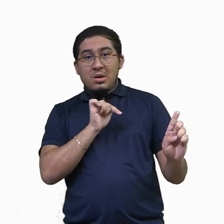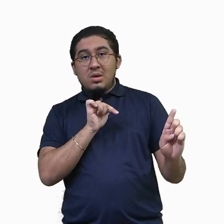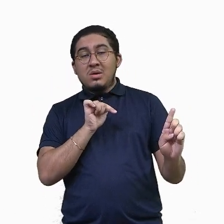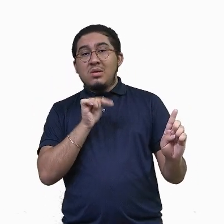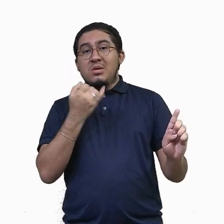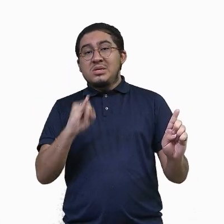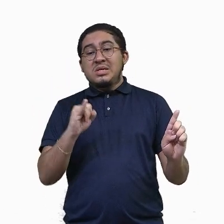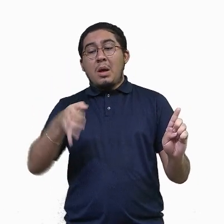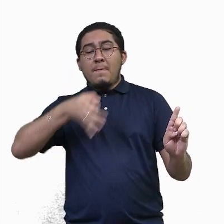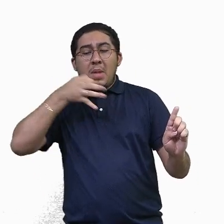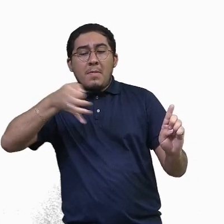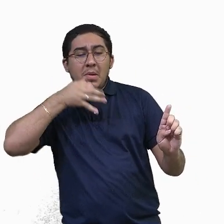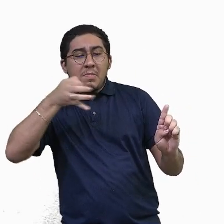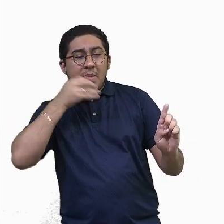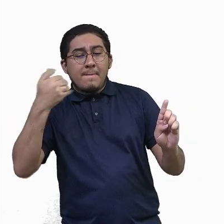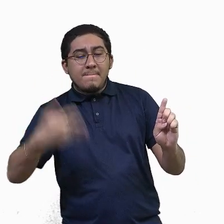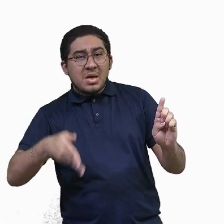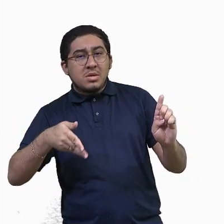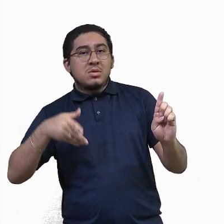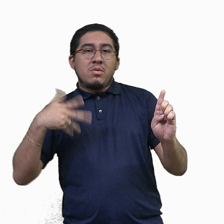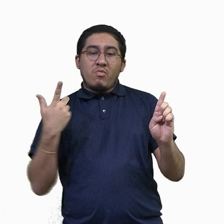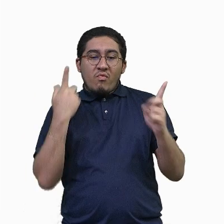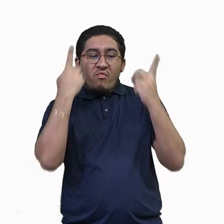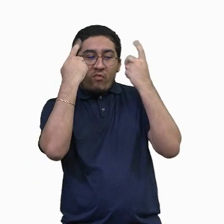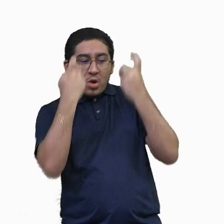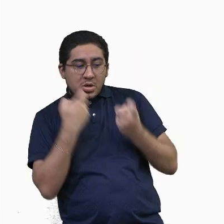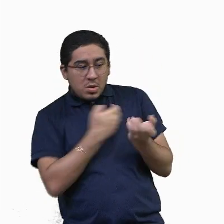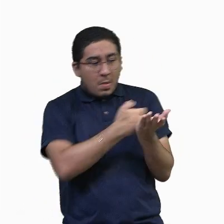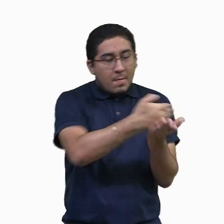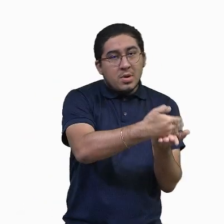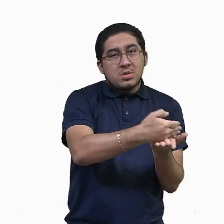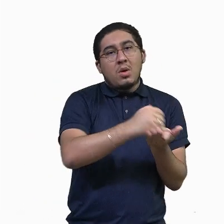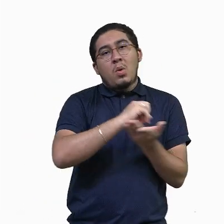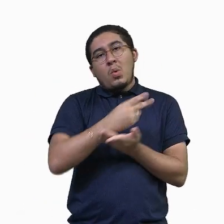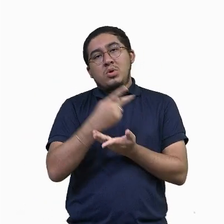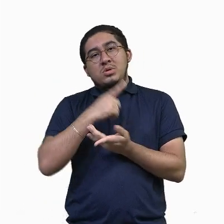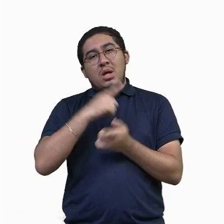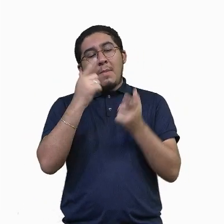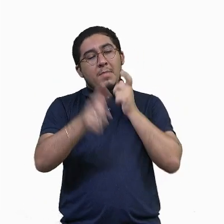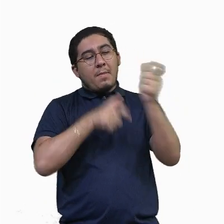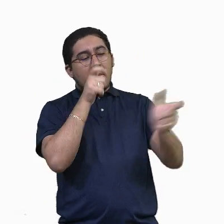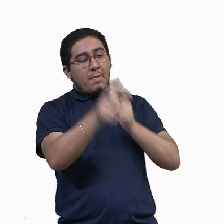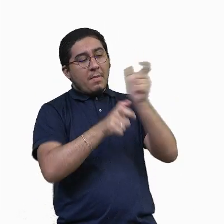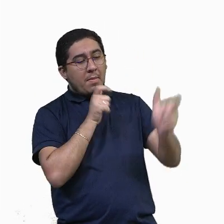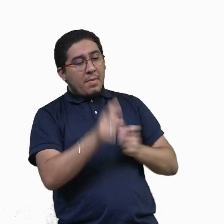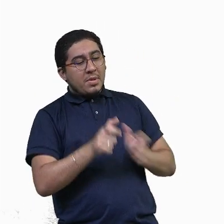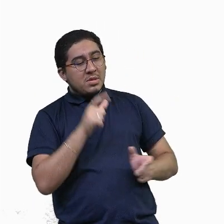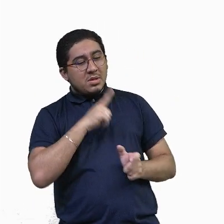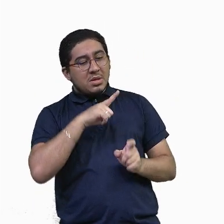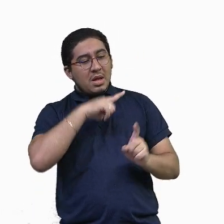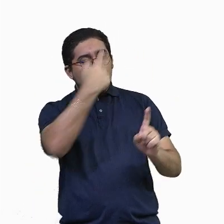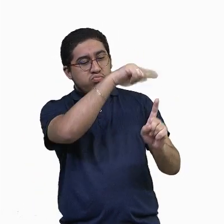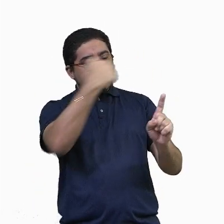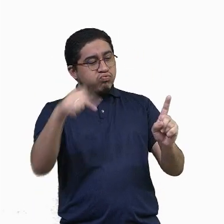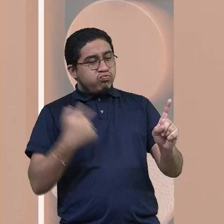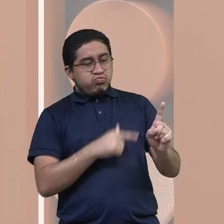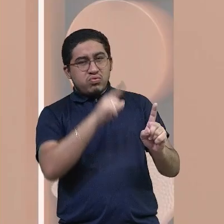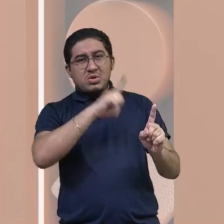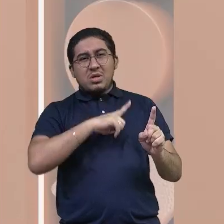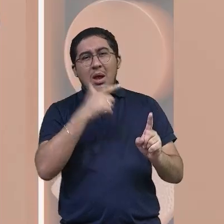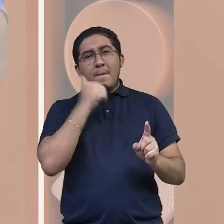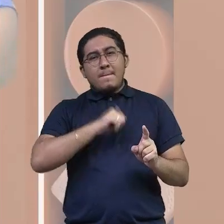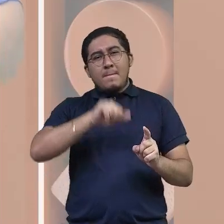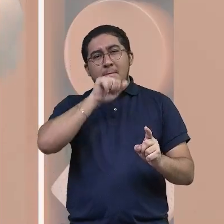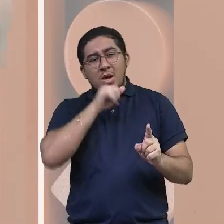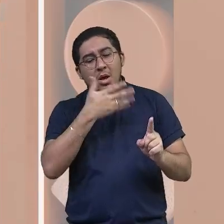mais argumento, o que é que se faz? Se parte para a violência, ou para ofensa, né, de denegrir a imagem, ofende mãe, ofende pai